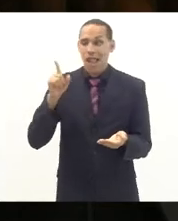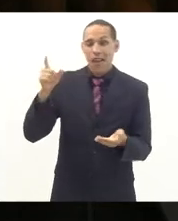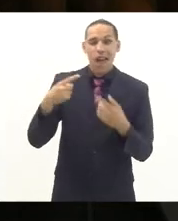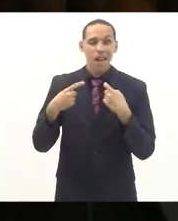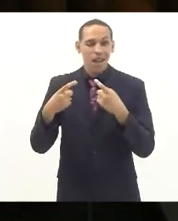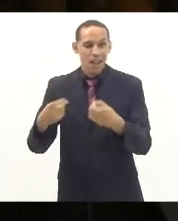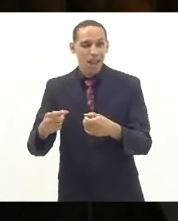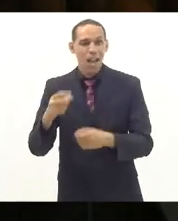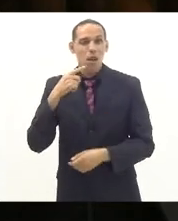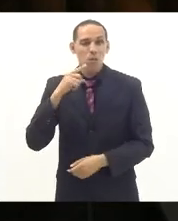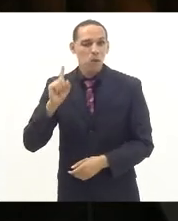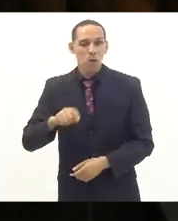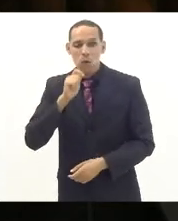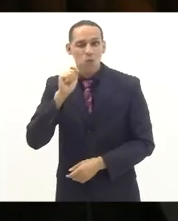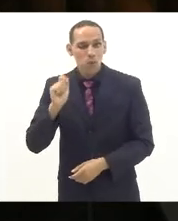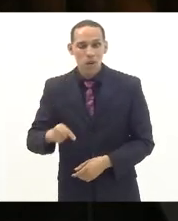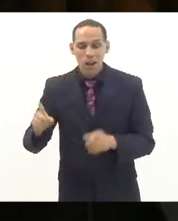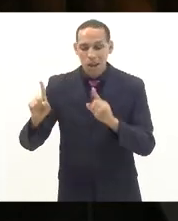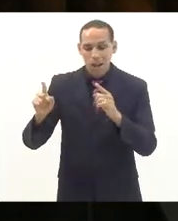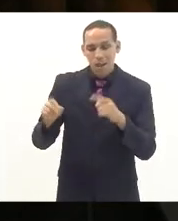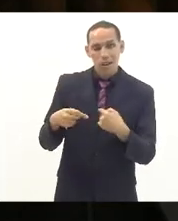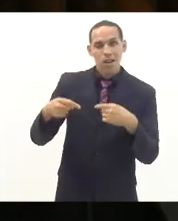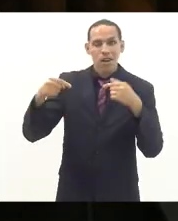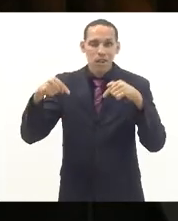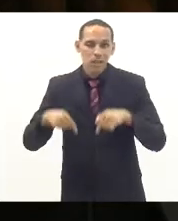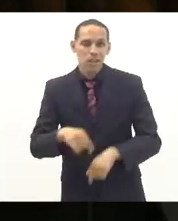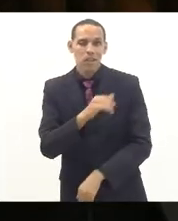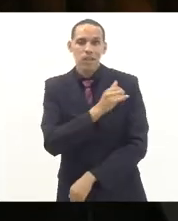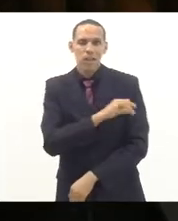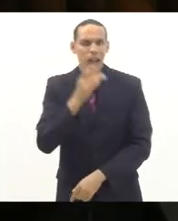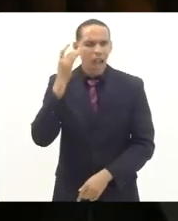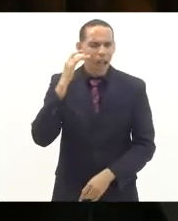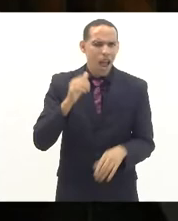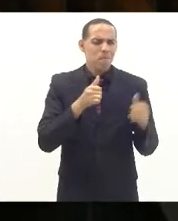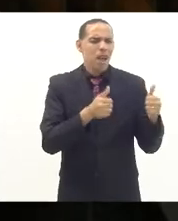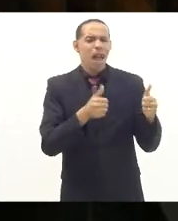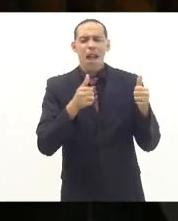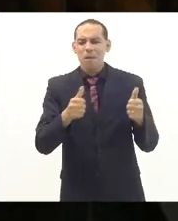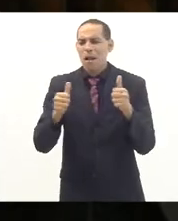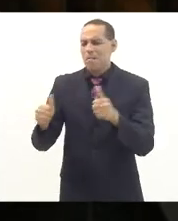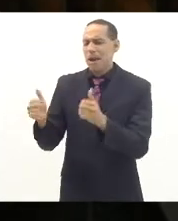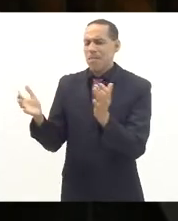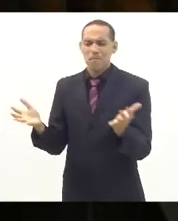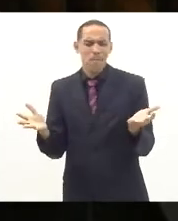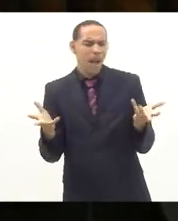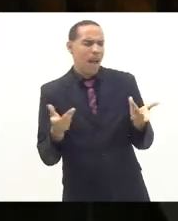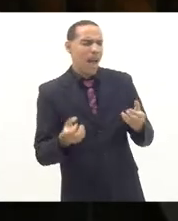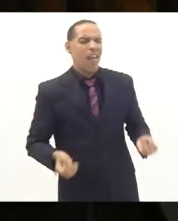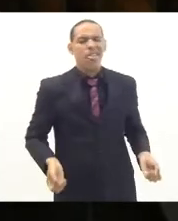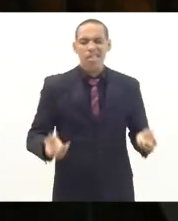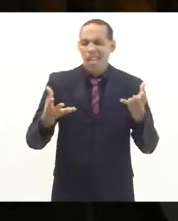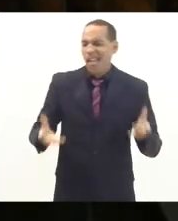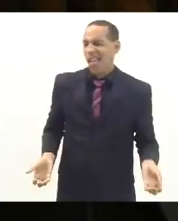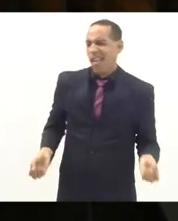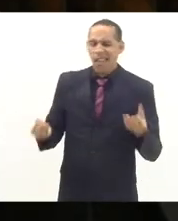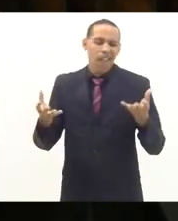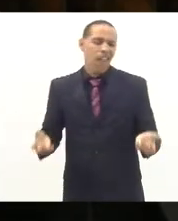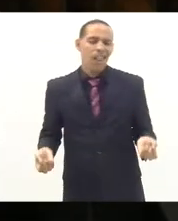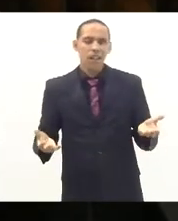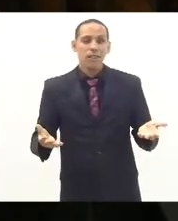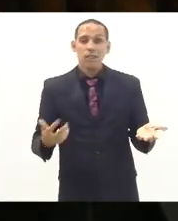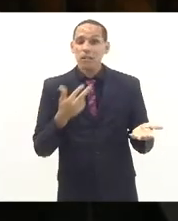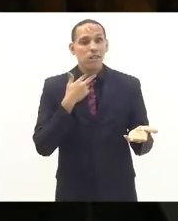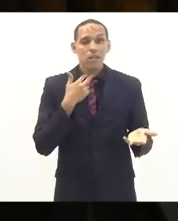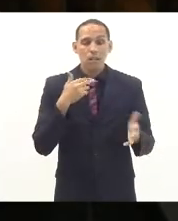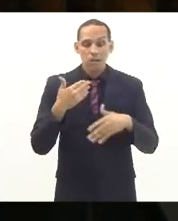afeta hoje o Rio de Janeiro aqui então a gente não pode achar que agora tá tudo às mil-maravilhas vamos sair gastando vamos sair para o jantando tudo